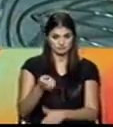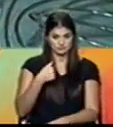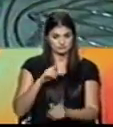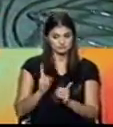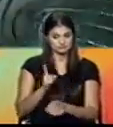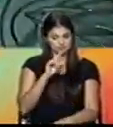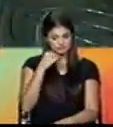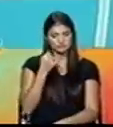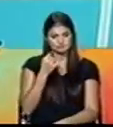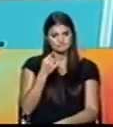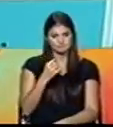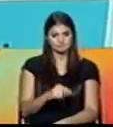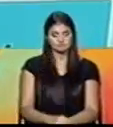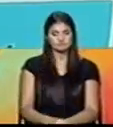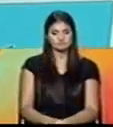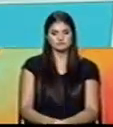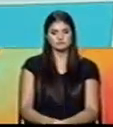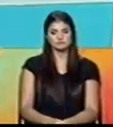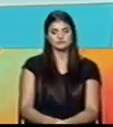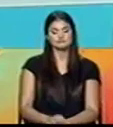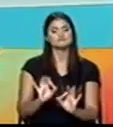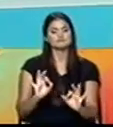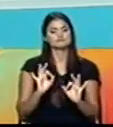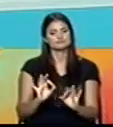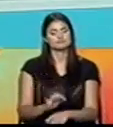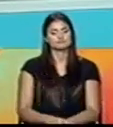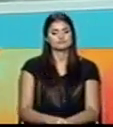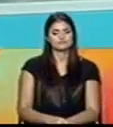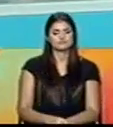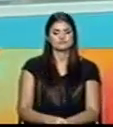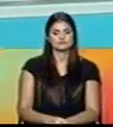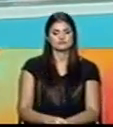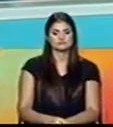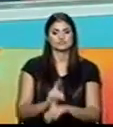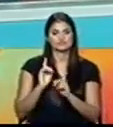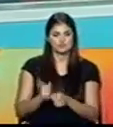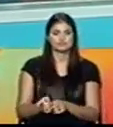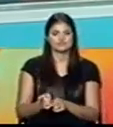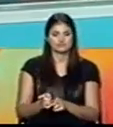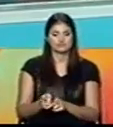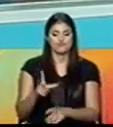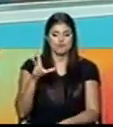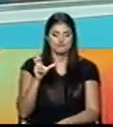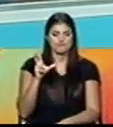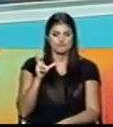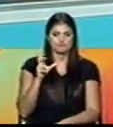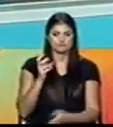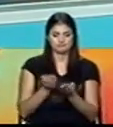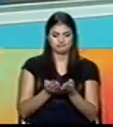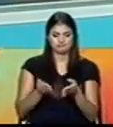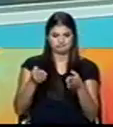com o bolo. Isto não são muitas preparações, ah, até eu faço. Já está feito. Já está tranquilo. Feito. Pronto, então começamos por colocar ovinhos aqui numa